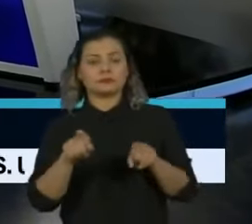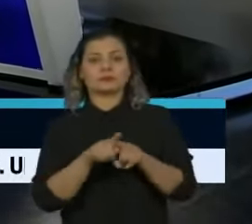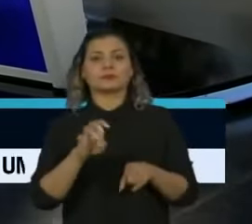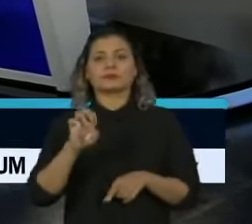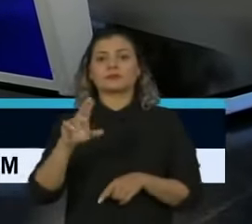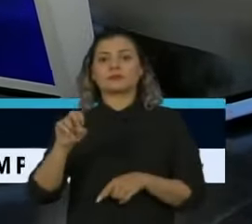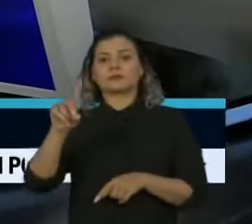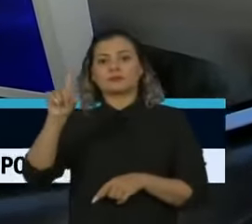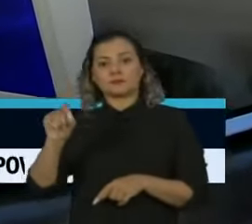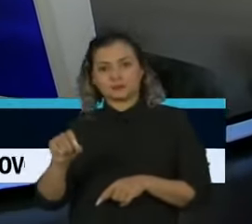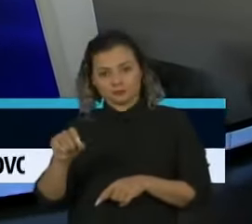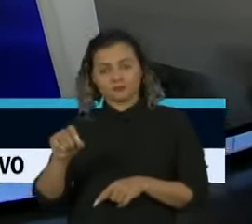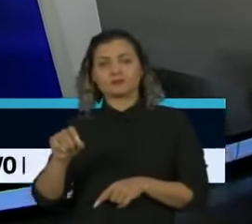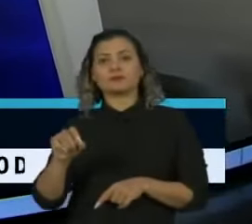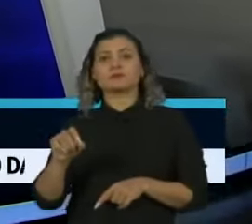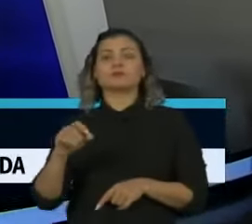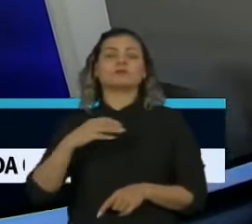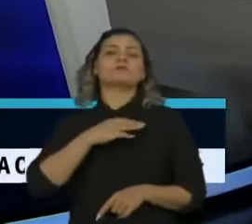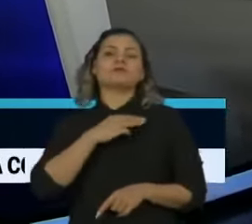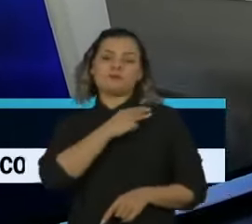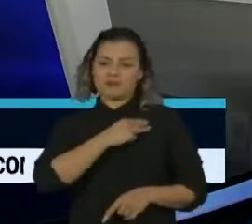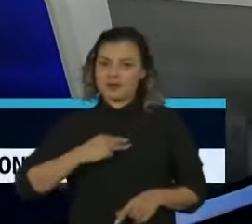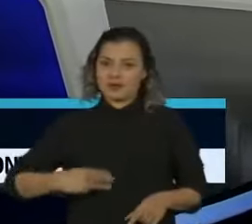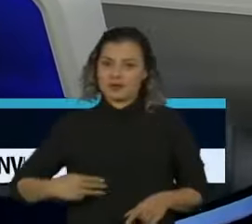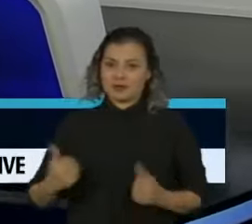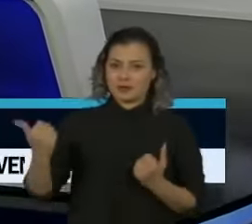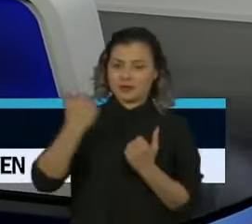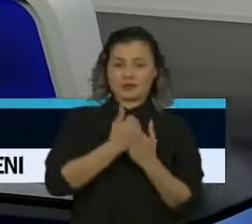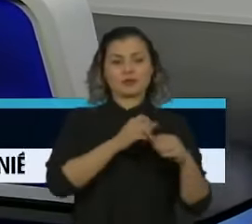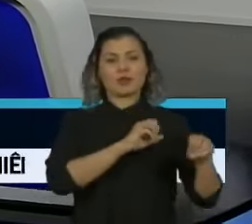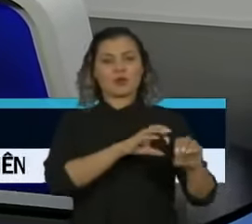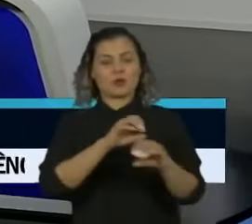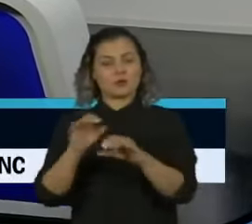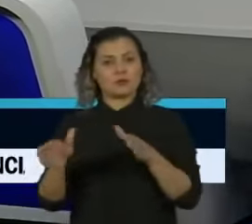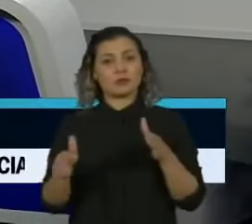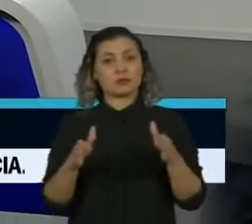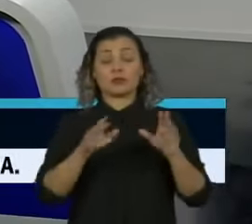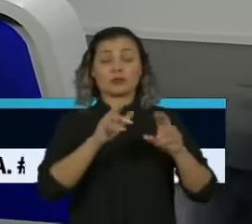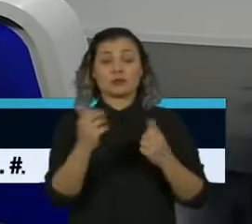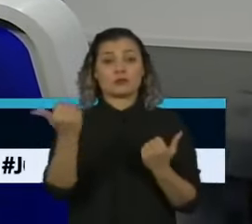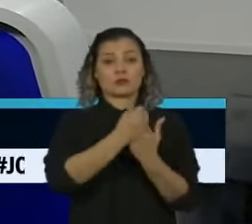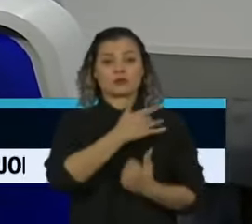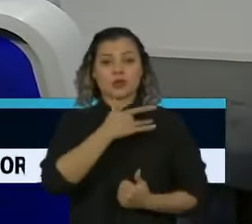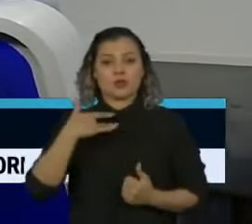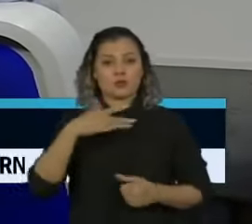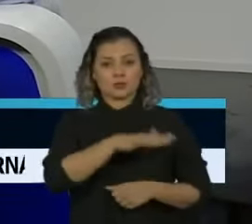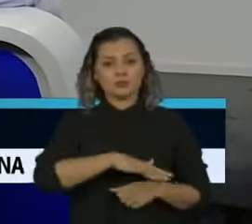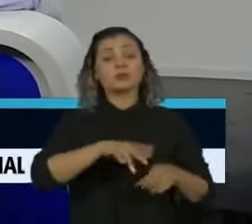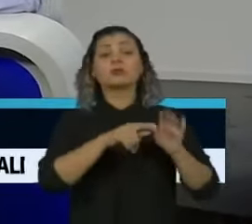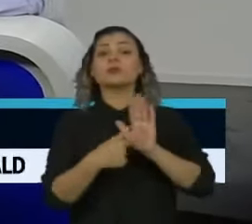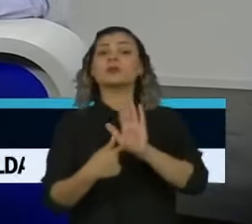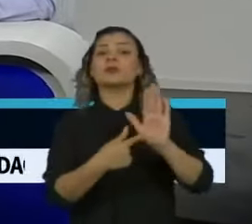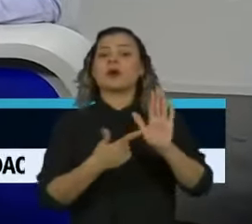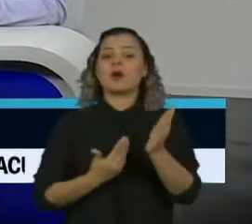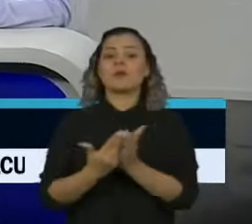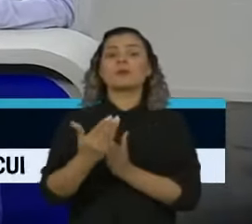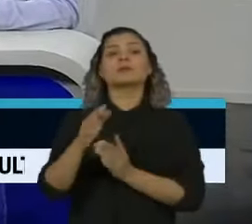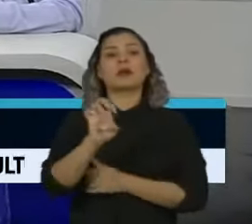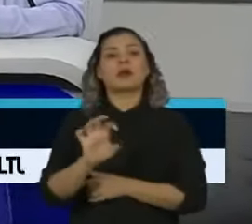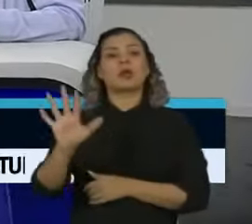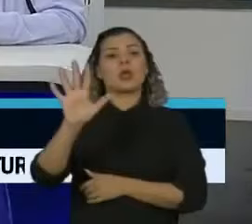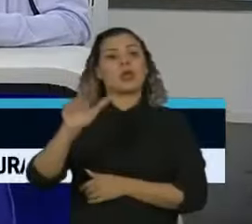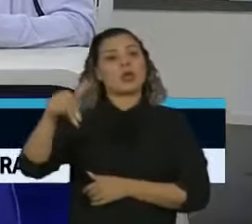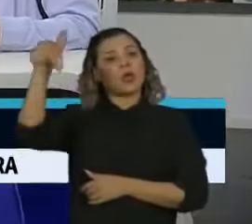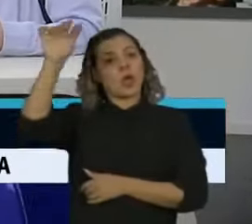Eduardo Pazuello, disse que a campanha de vacinação contra a Covid vai começar pelo centro-norte do país. É